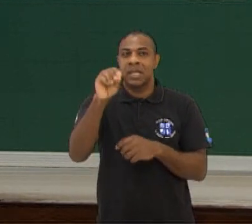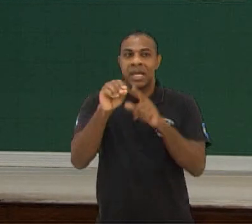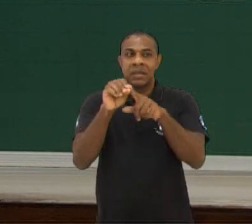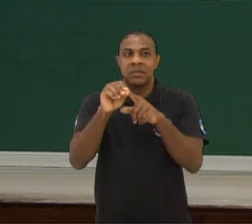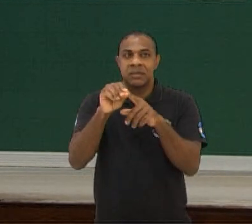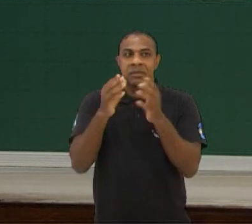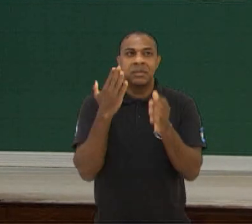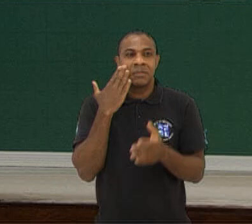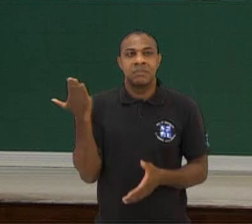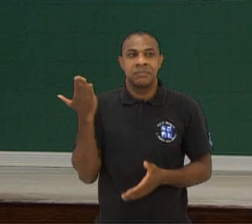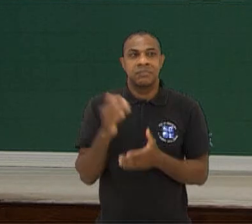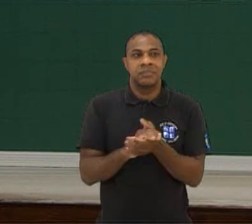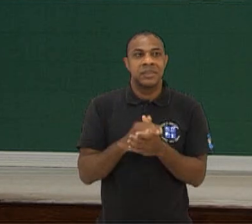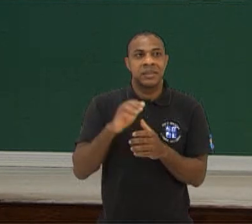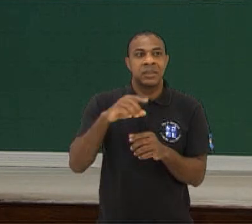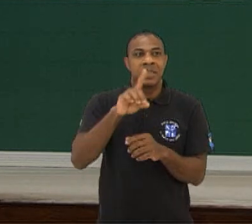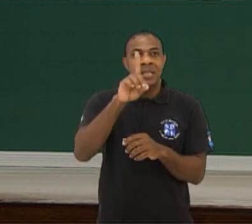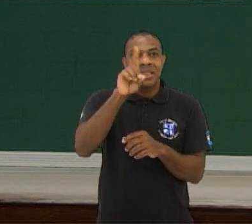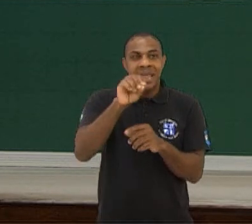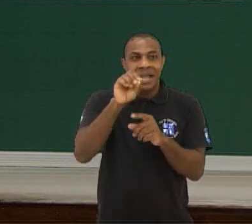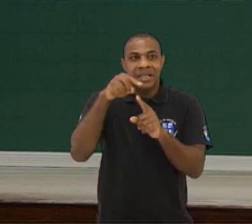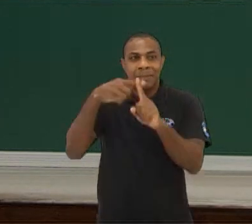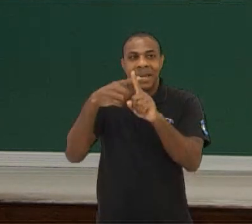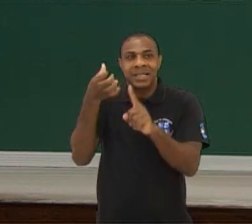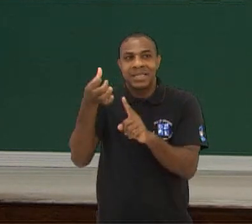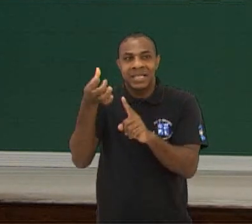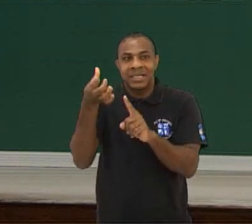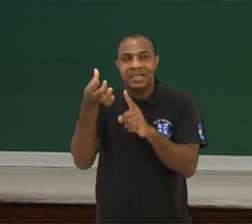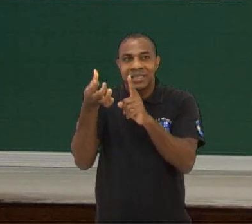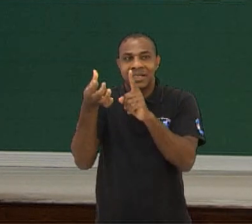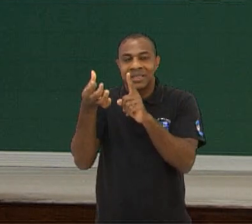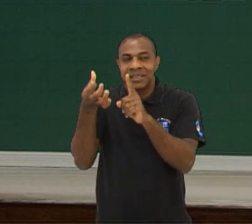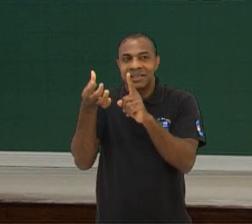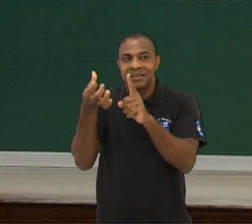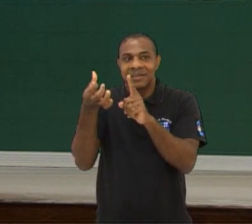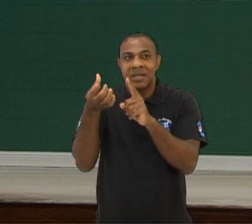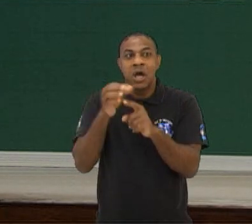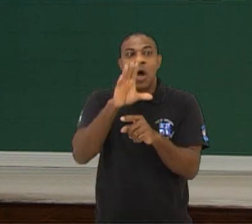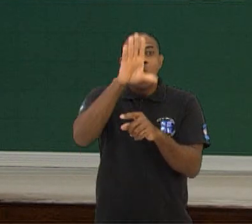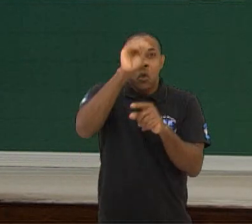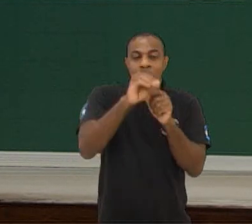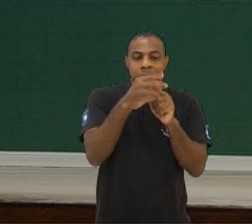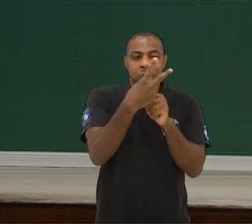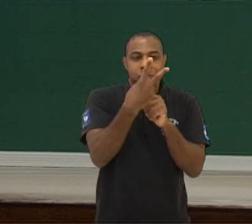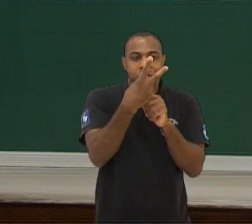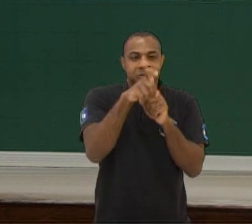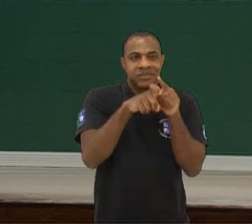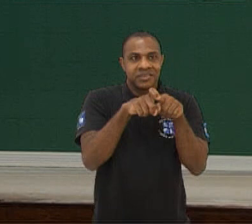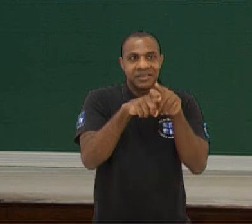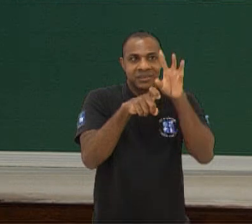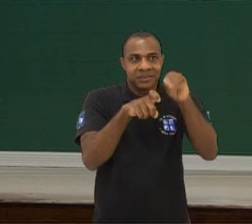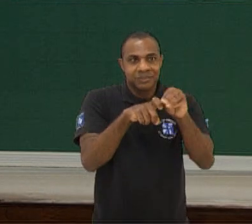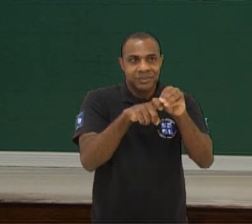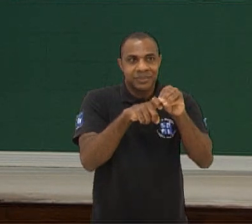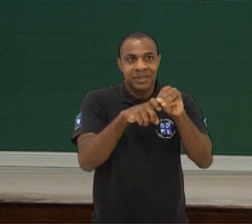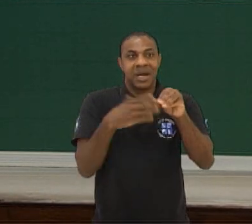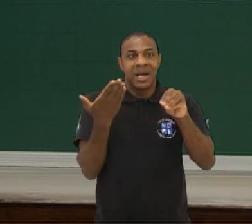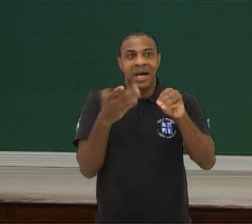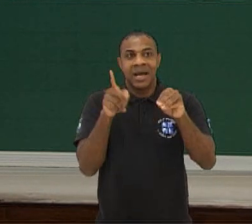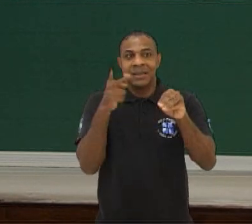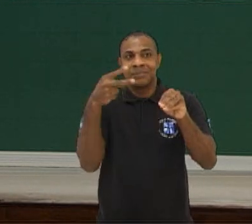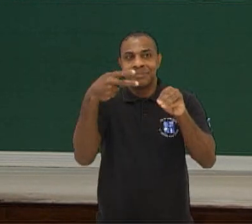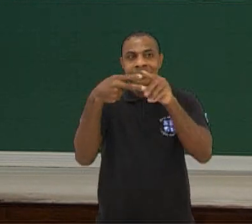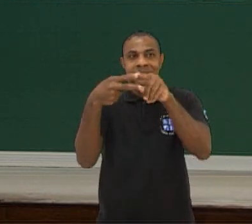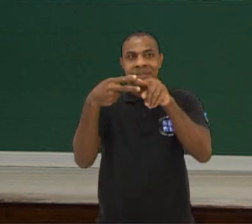inversa. Então, mais 6. Então, 10 mais 6. Eu fiz aqui também menos 6 mais 6. Eu só não registrei, tá bom? Eu